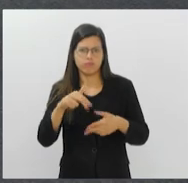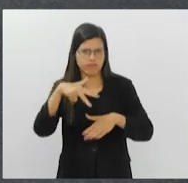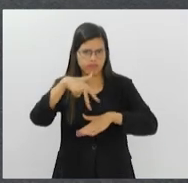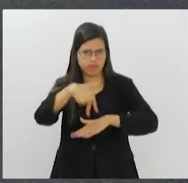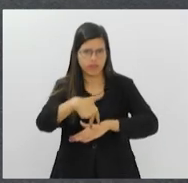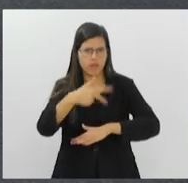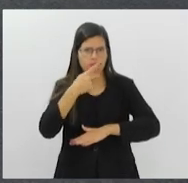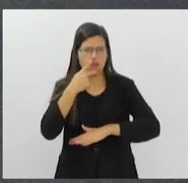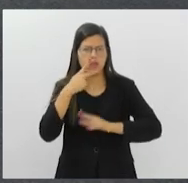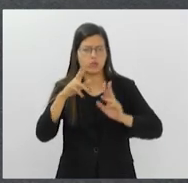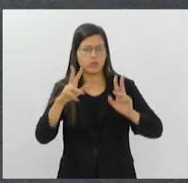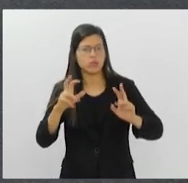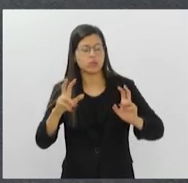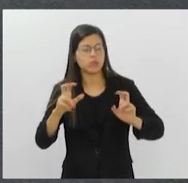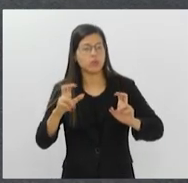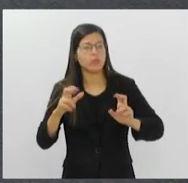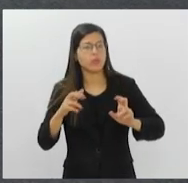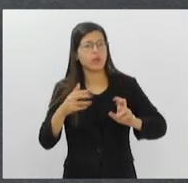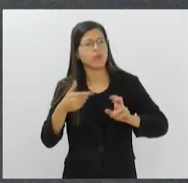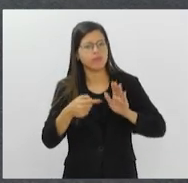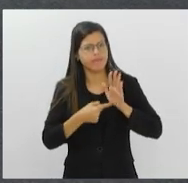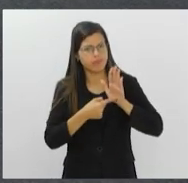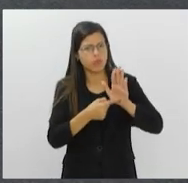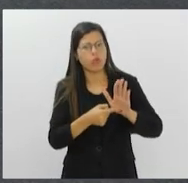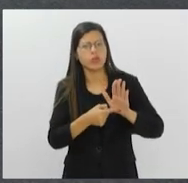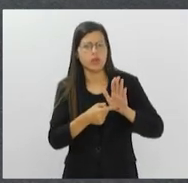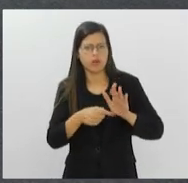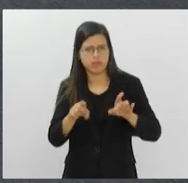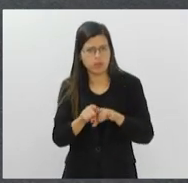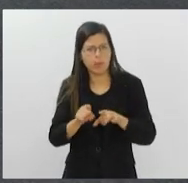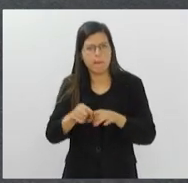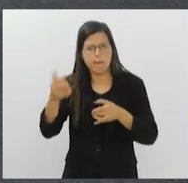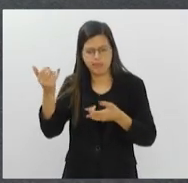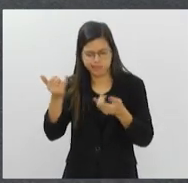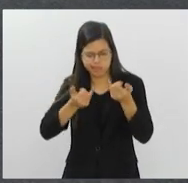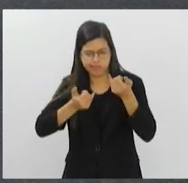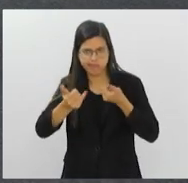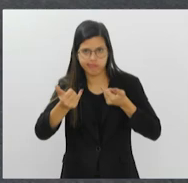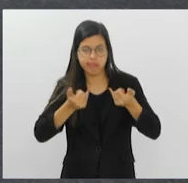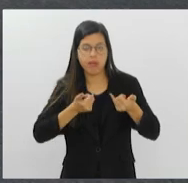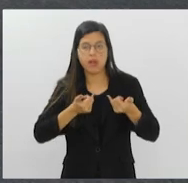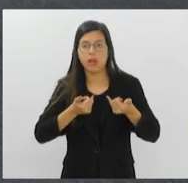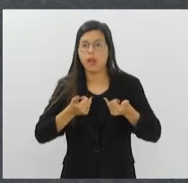essa questão, eu venho aqui compartilhar que eu também recebi